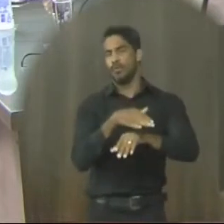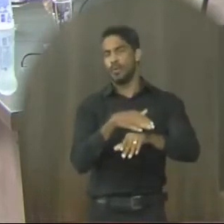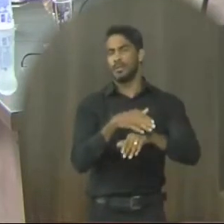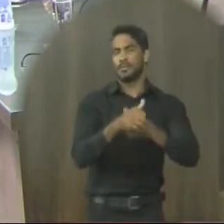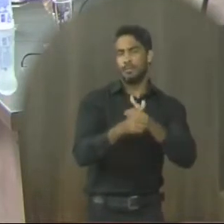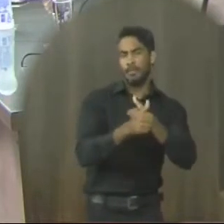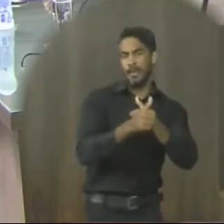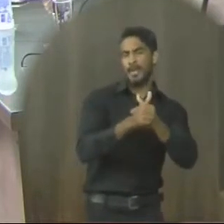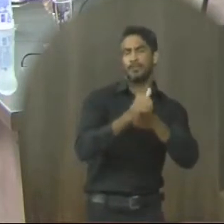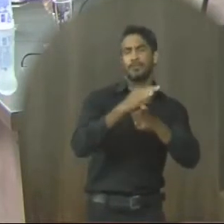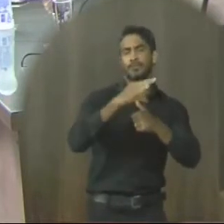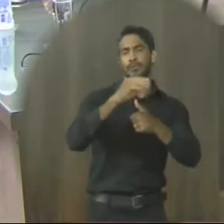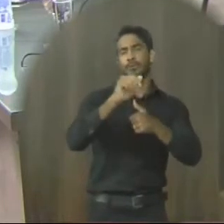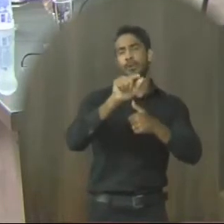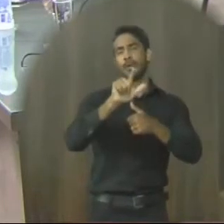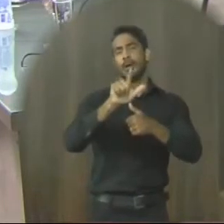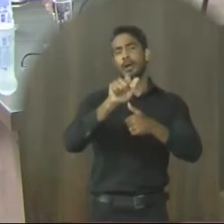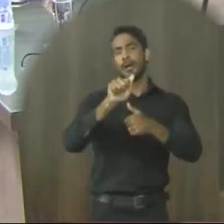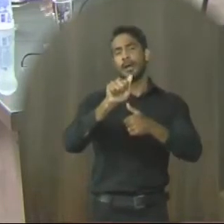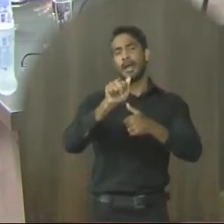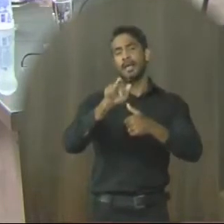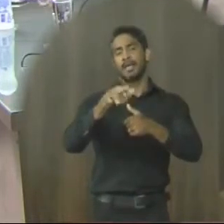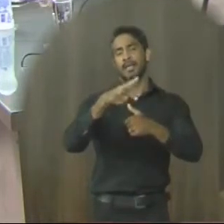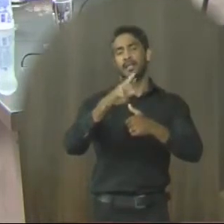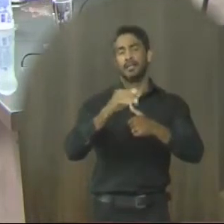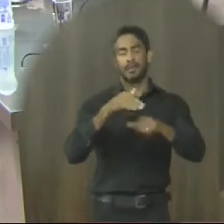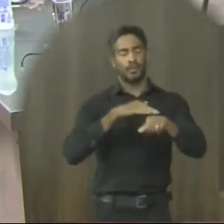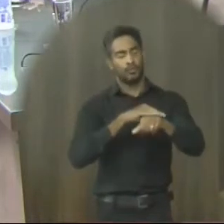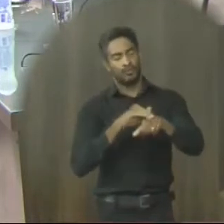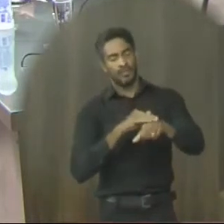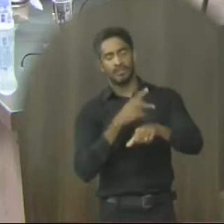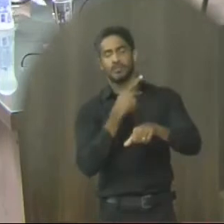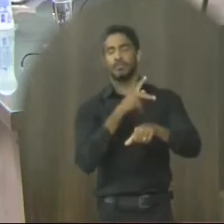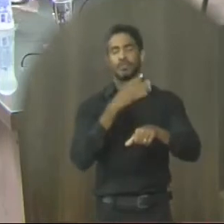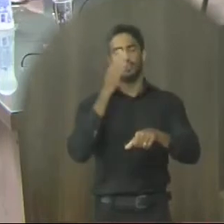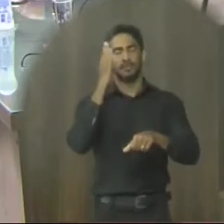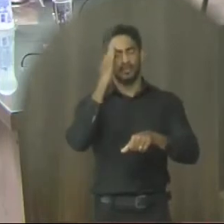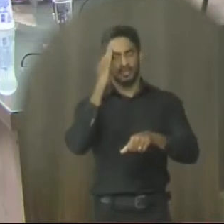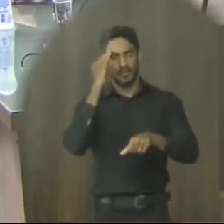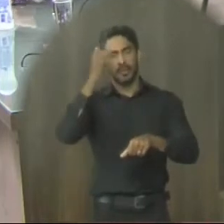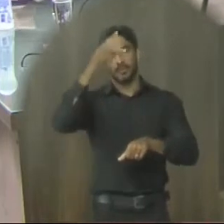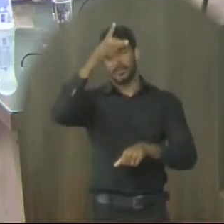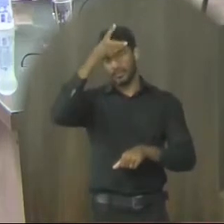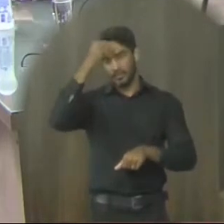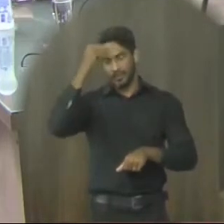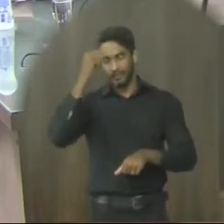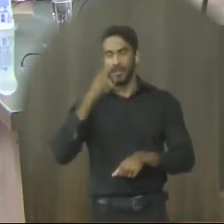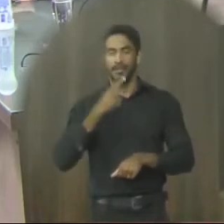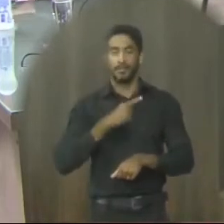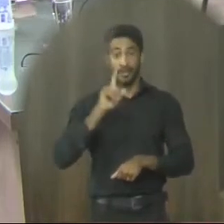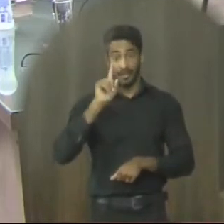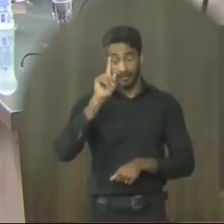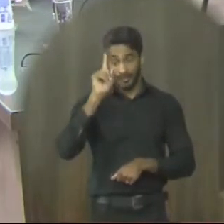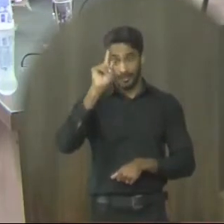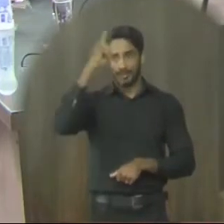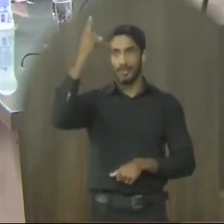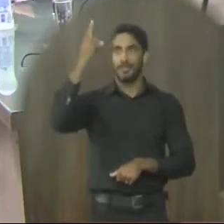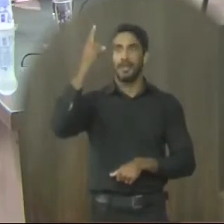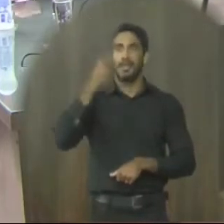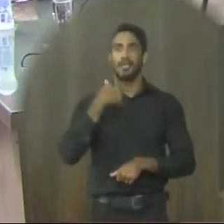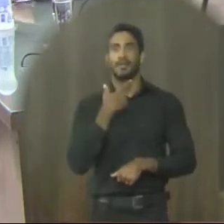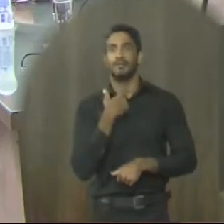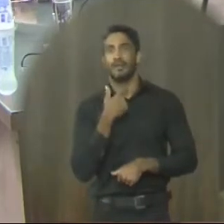com o Clarita. E conversando contigo, nós sabemos que o prefeito ele tem uma ideia, uma